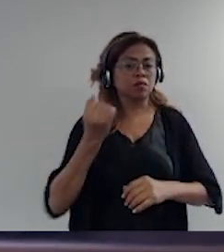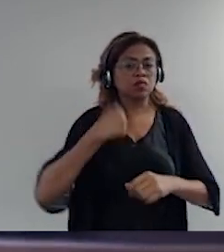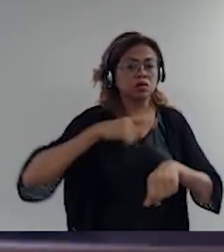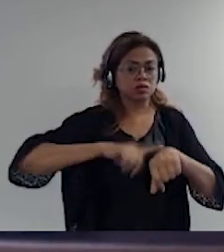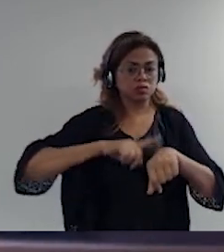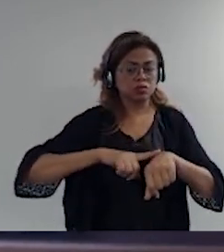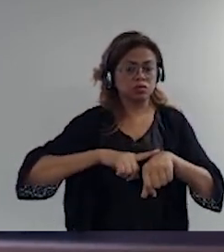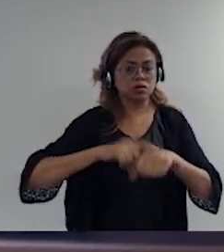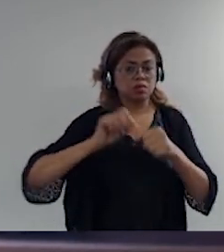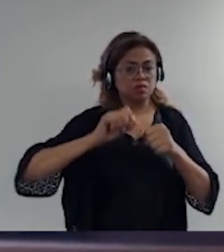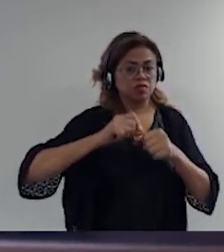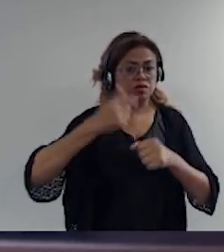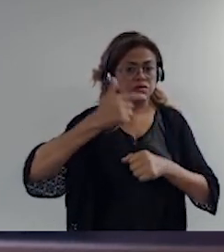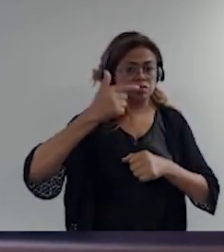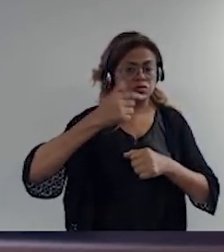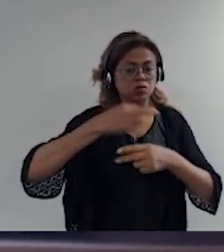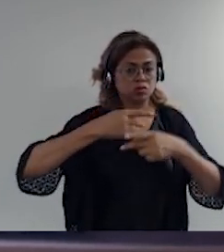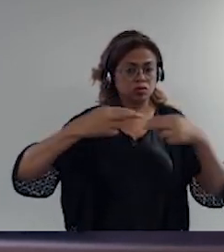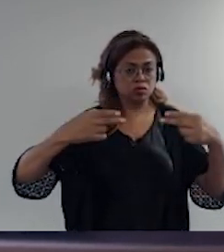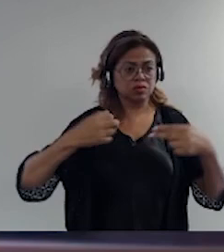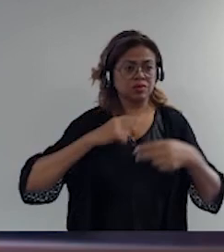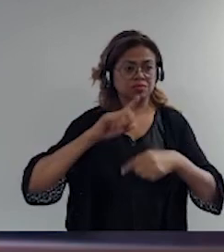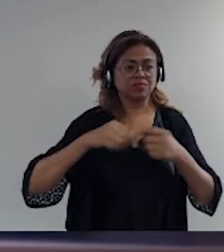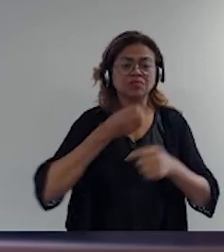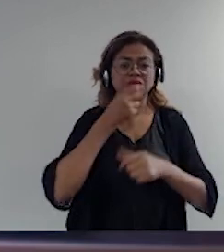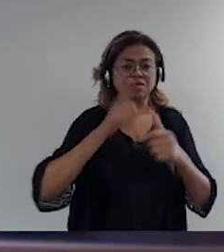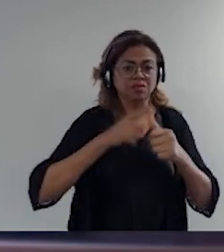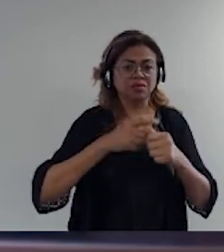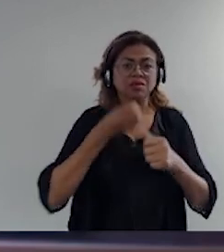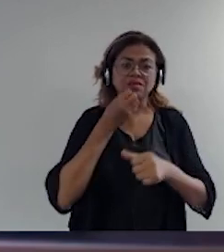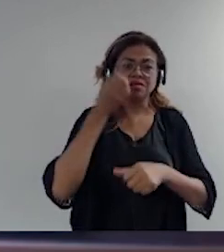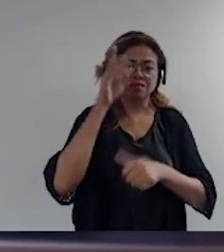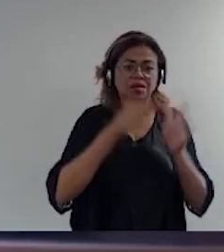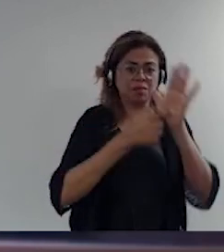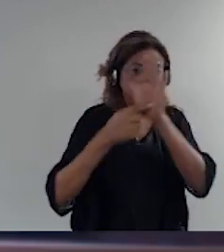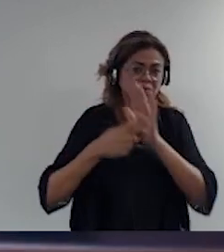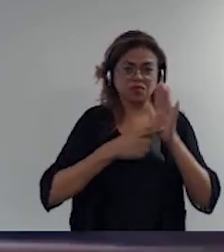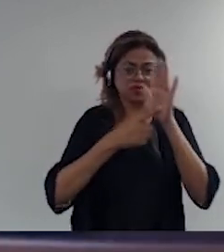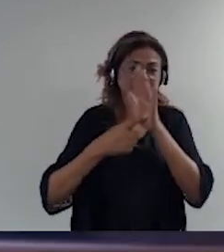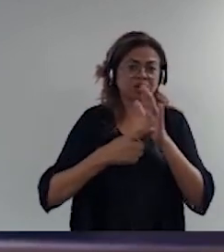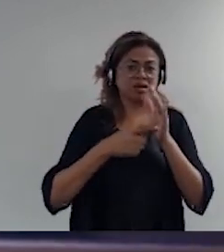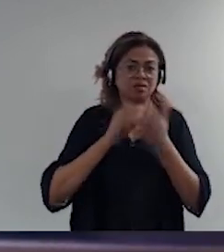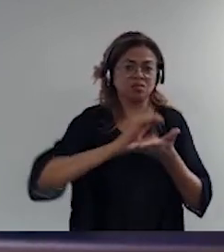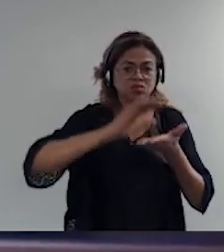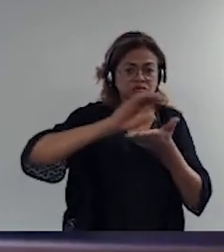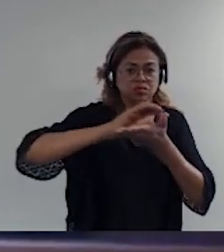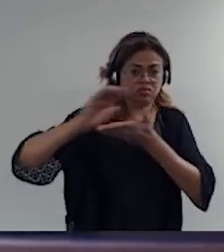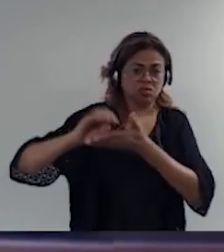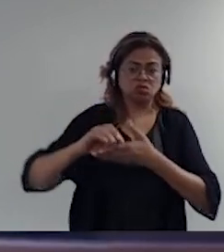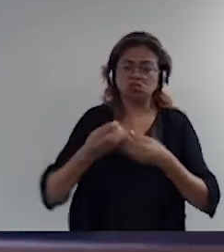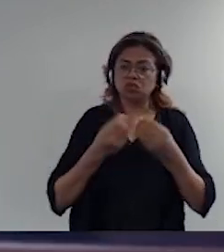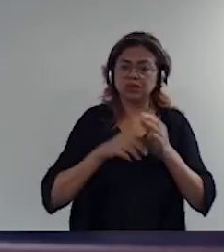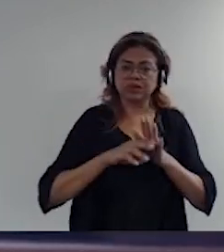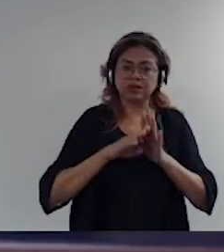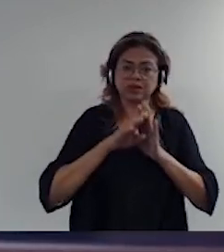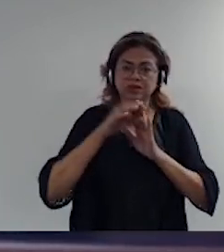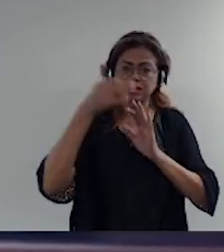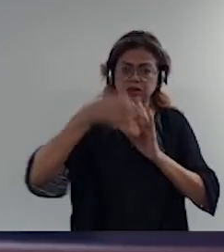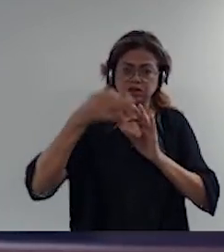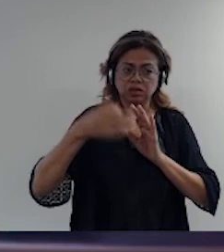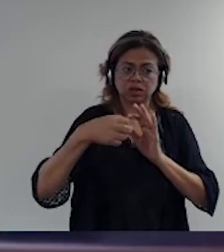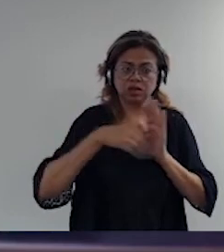fazer duas coisas, né? Primeiro, demonstrar para os investidores uma certa rigidez. Eu, pelo menos, de dentro